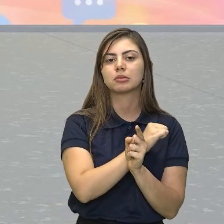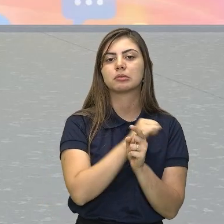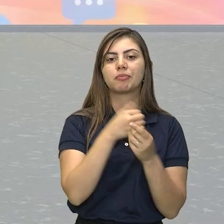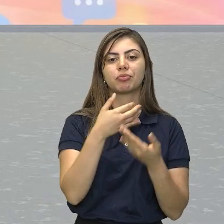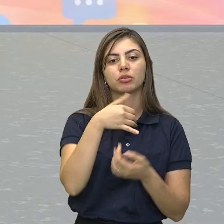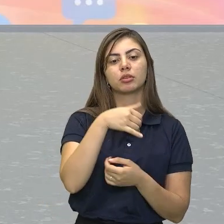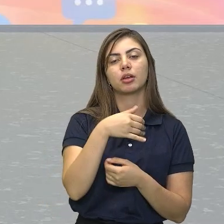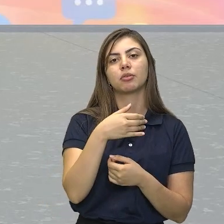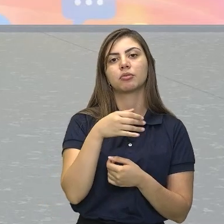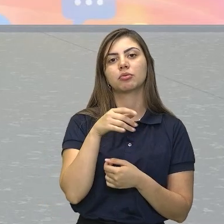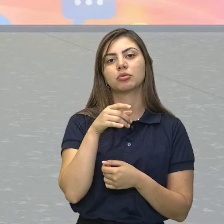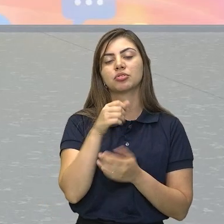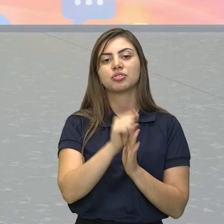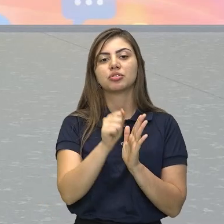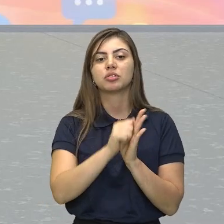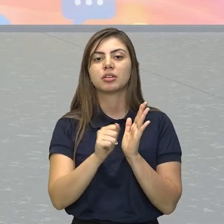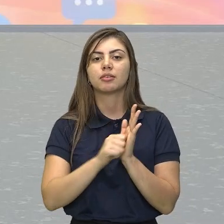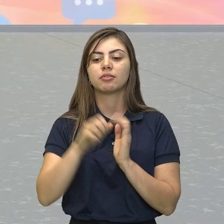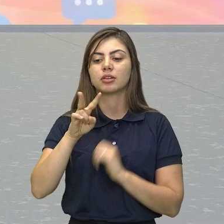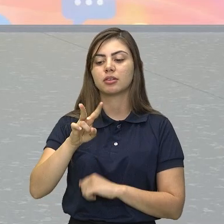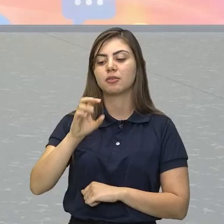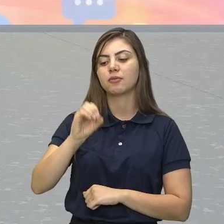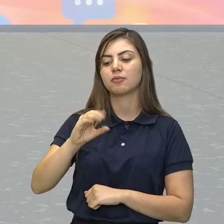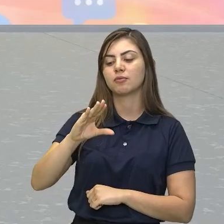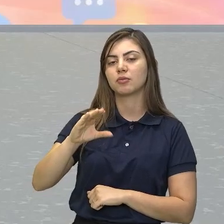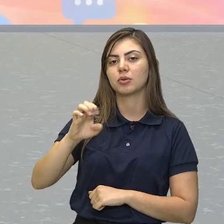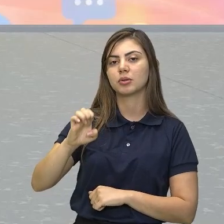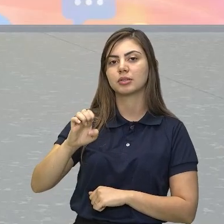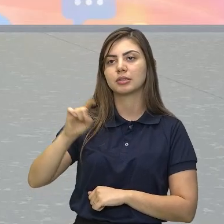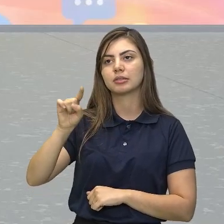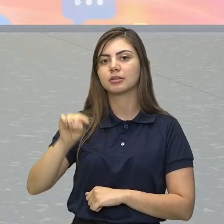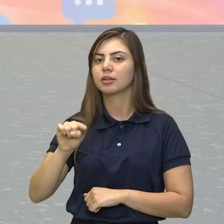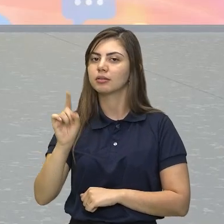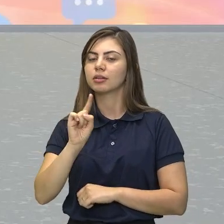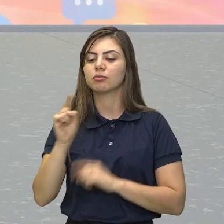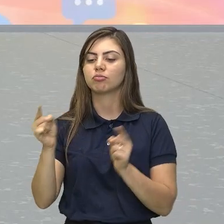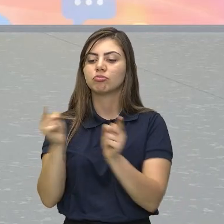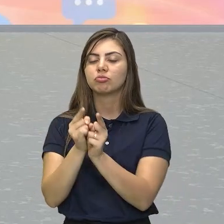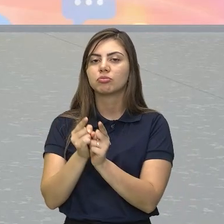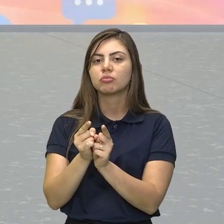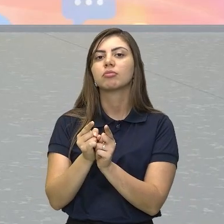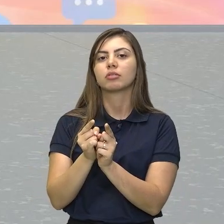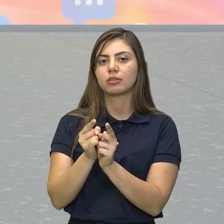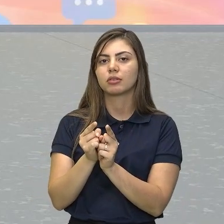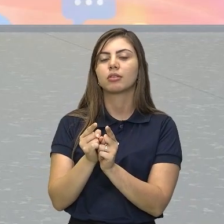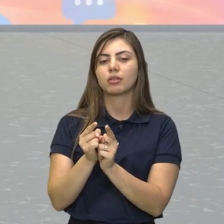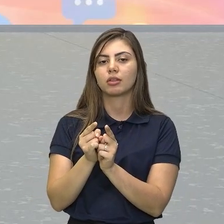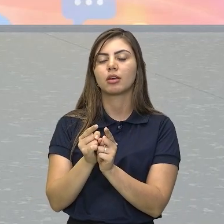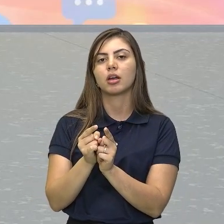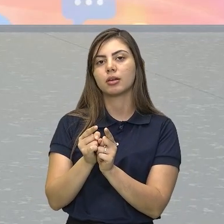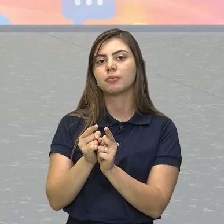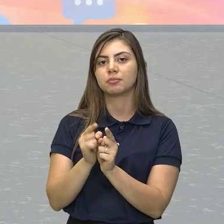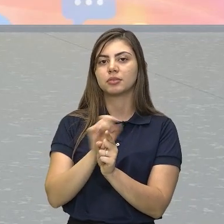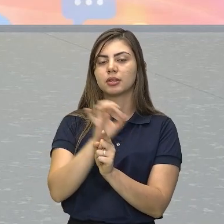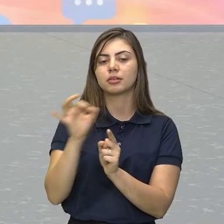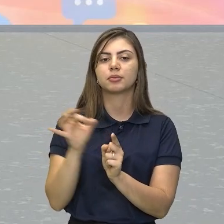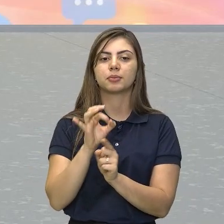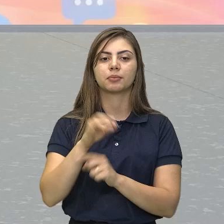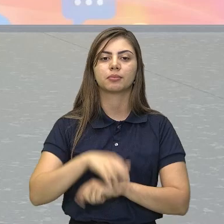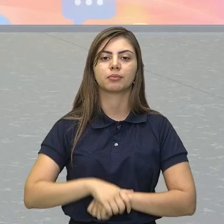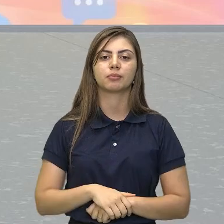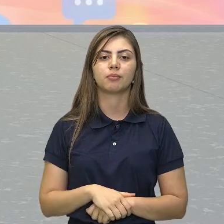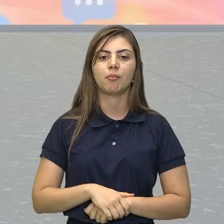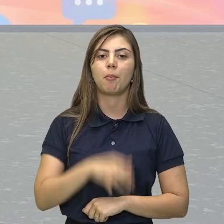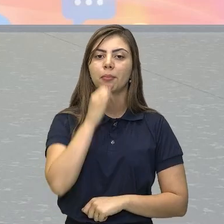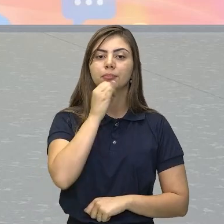escreverem você, escrevem apenas a letrinha U, que no caso é you, ok? And for